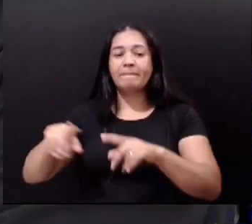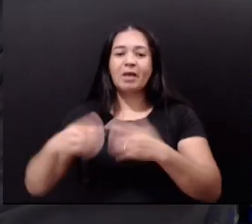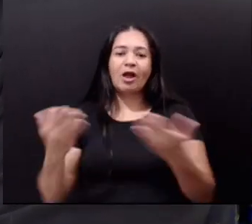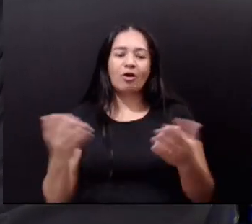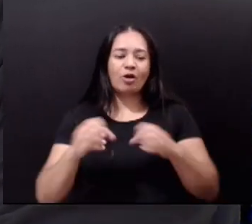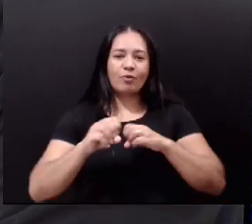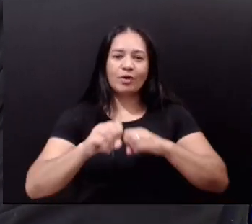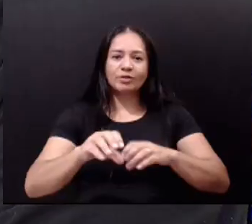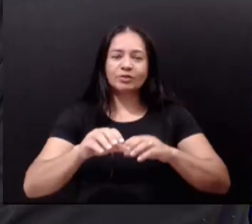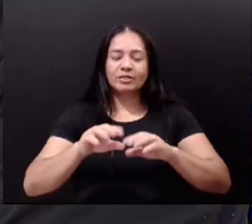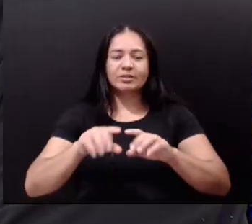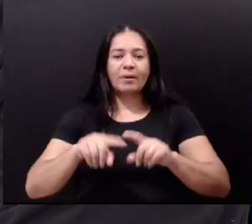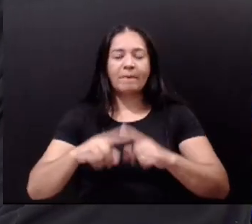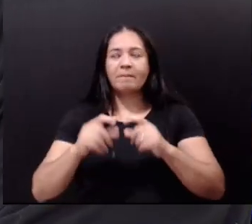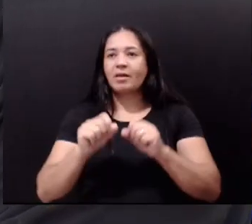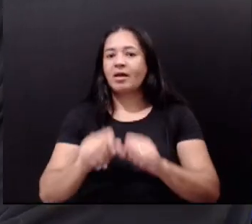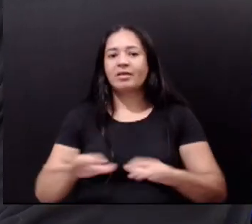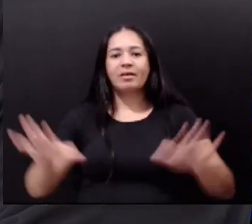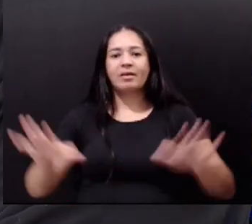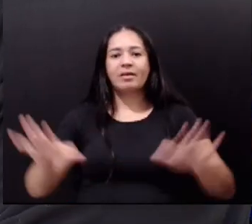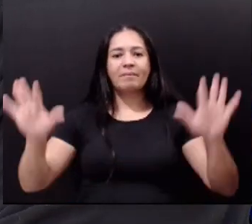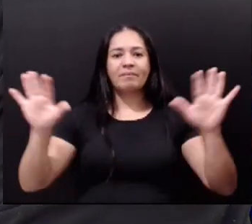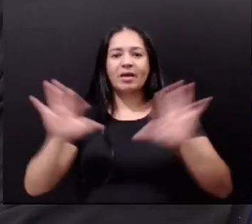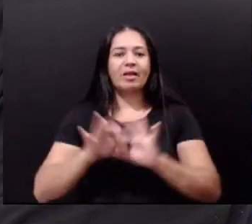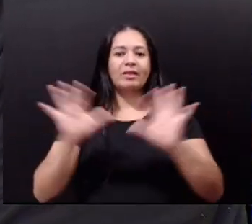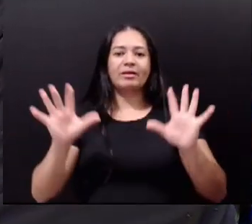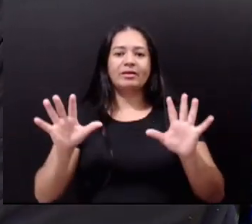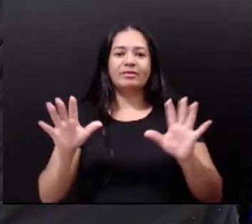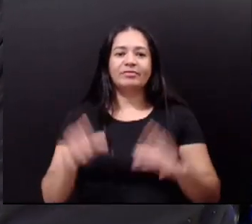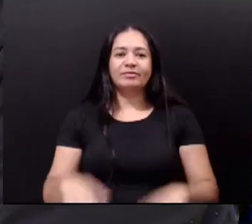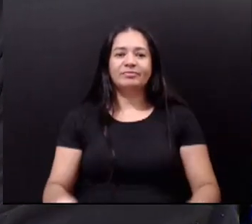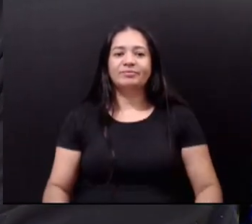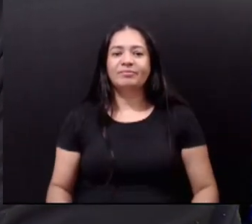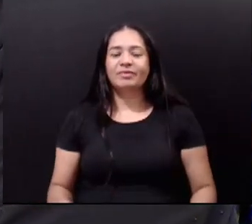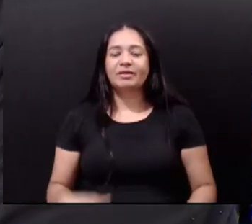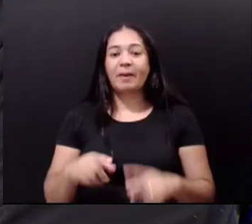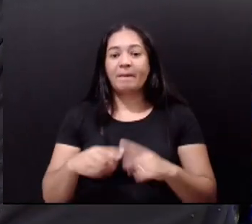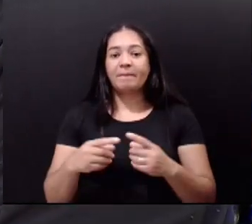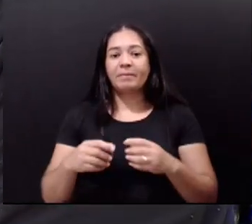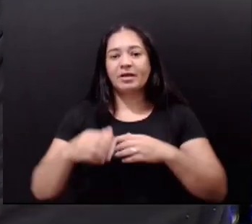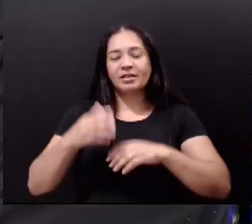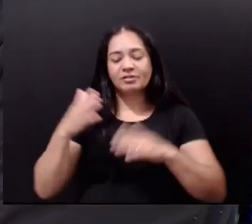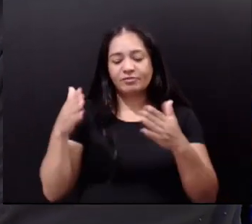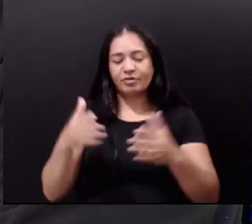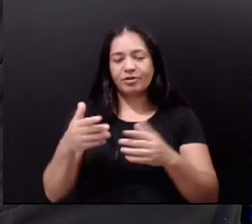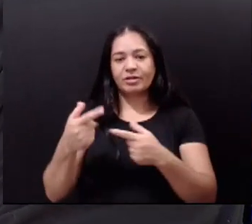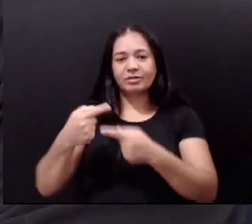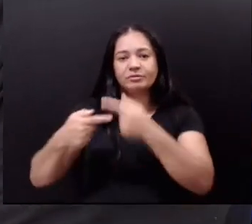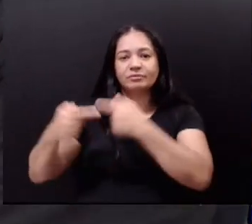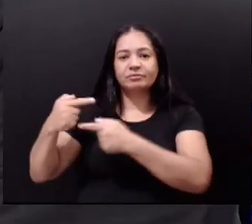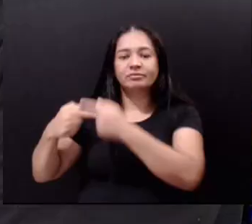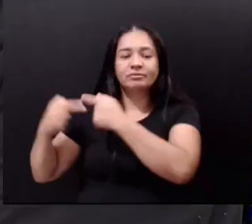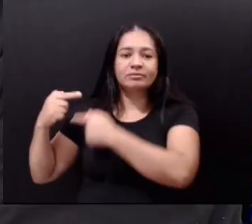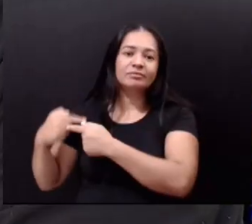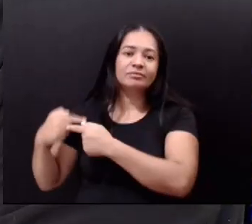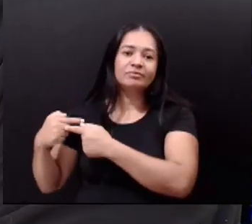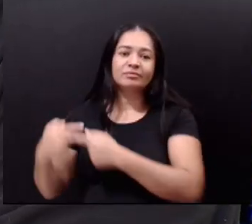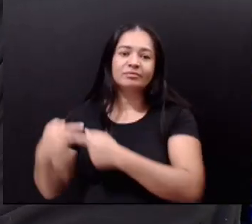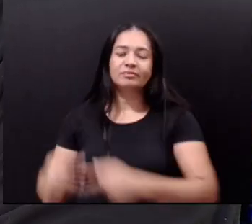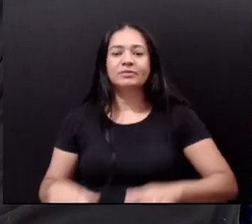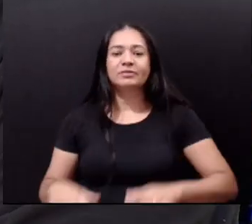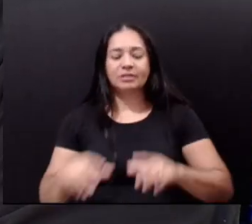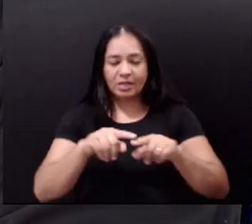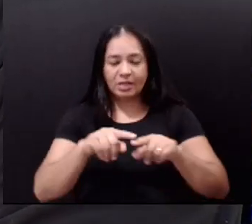da roda. Mais forjada na ancestralidade. Exatamente, mais forjada na roda, na